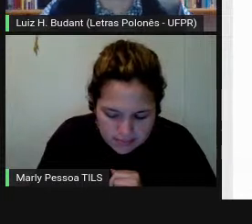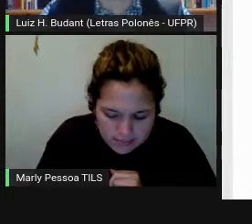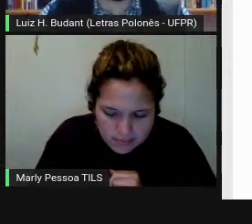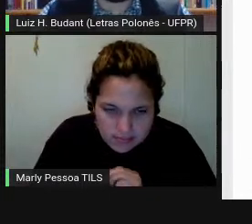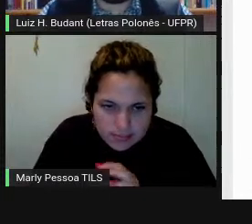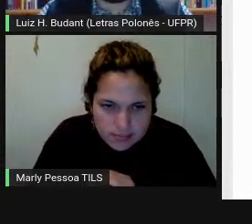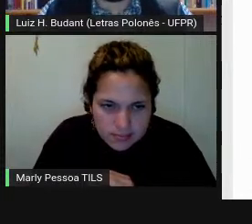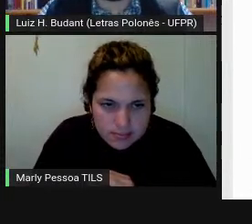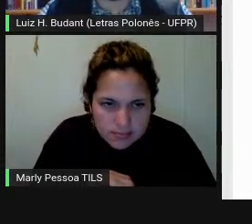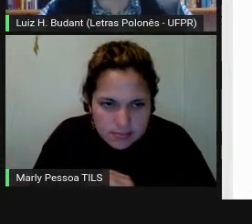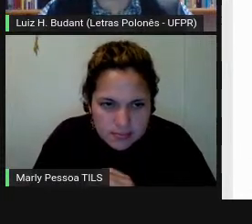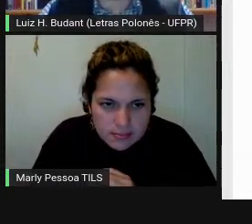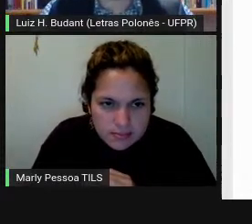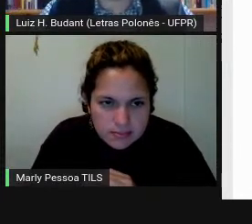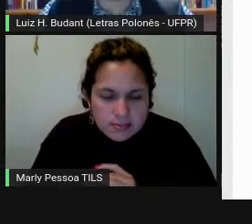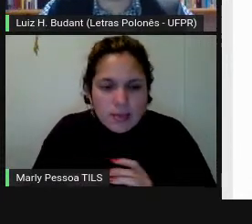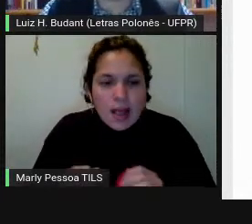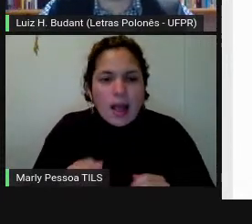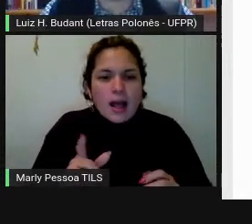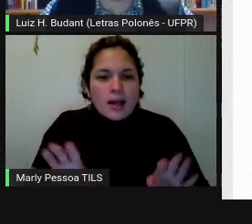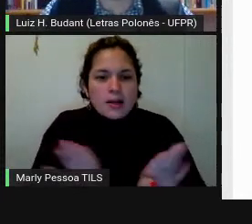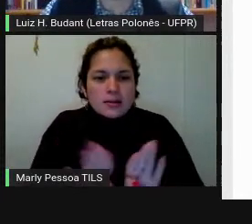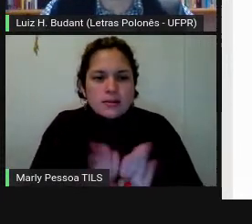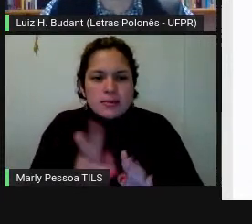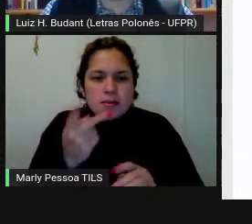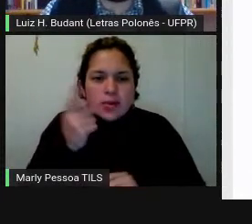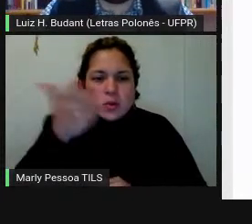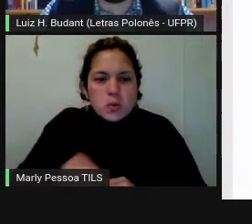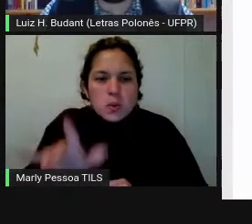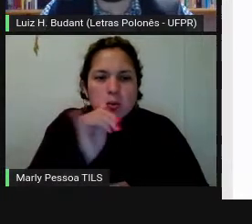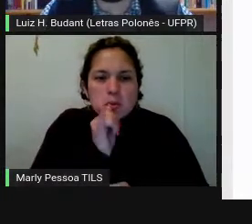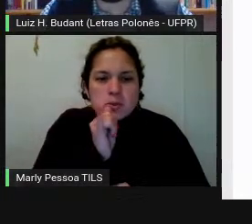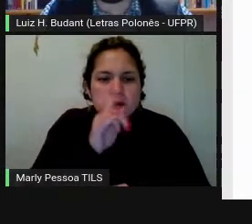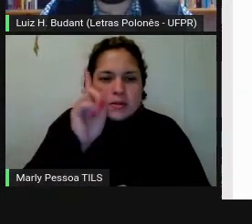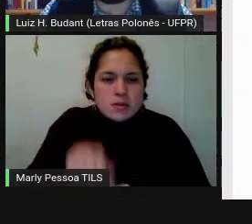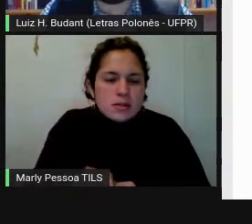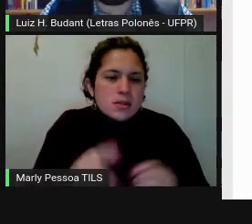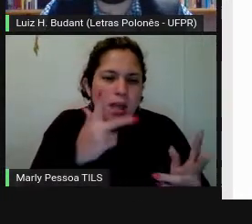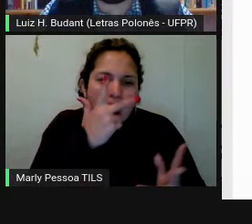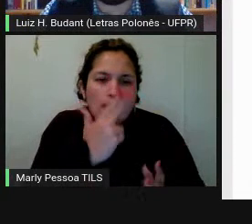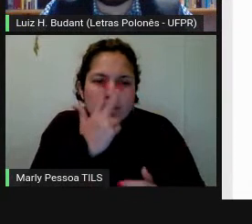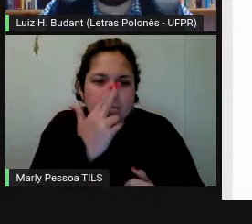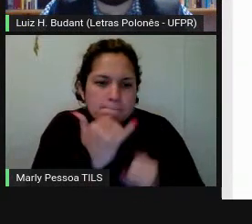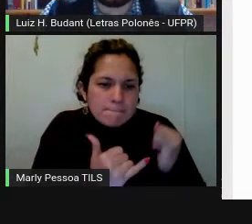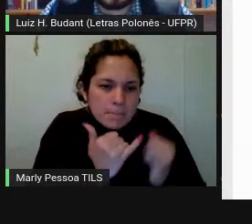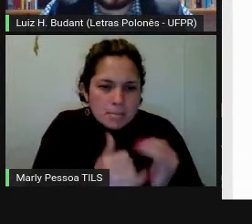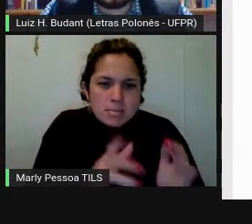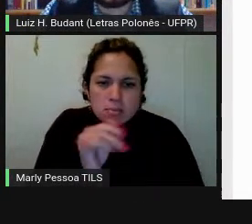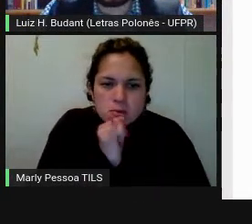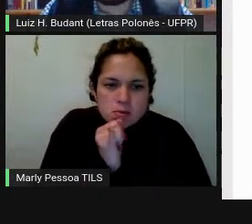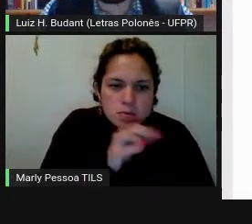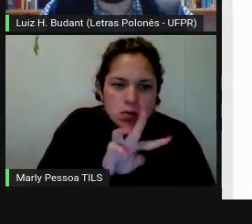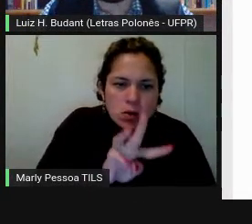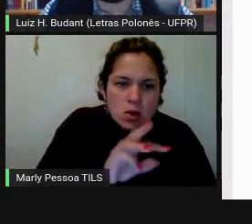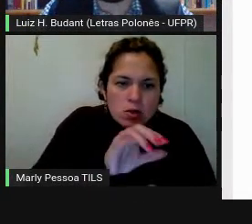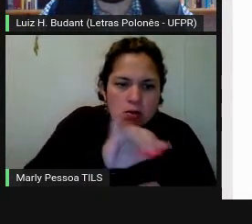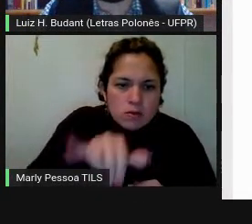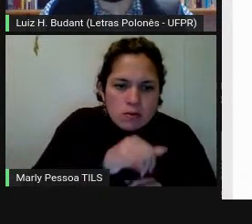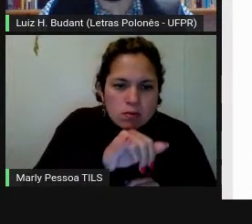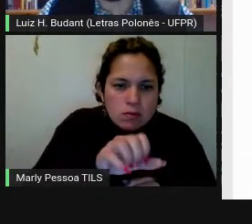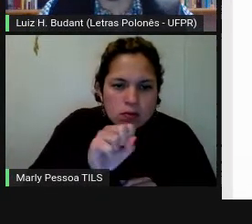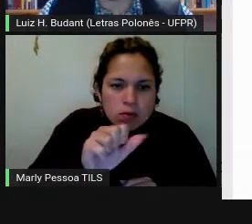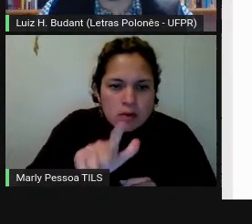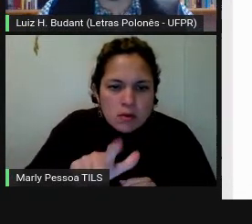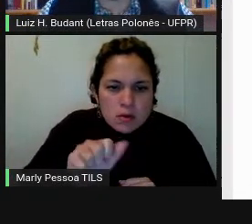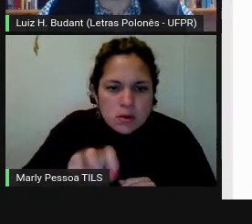brata. I ela também traz esses outros exemplos que eles são análogos. Então nós vamos ter o caso do Wojsław, que